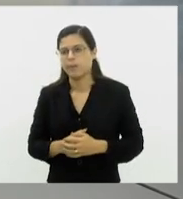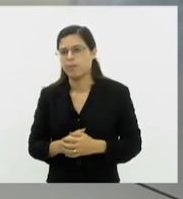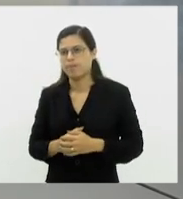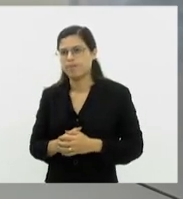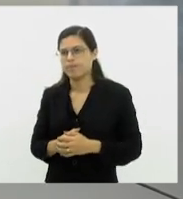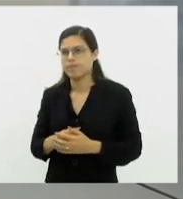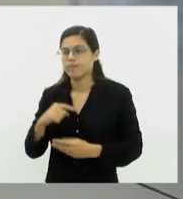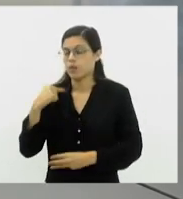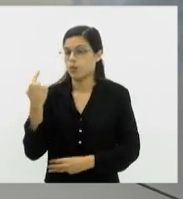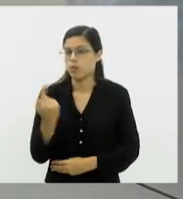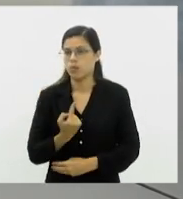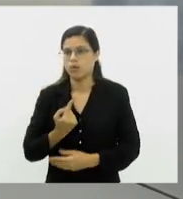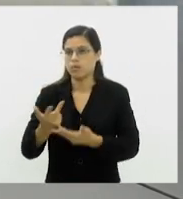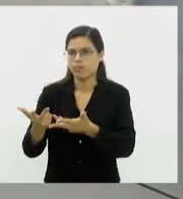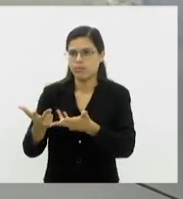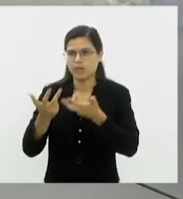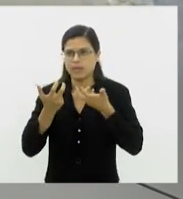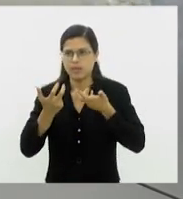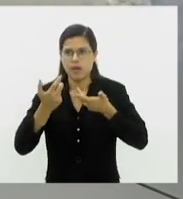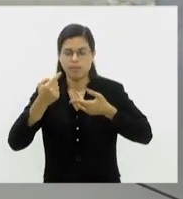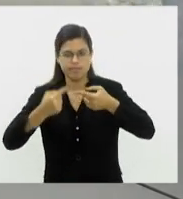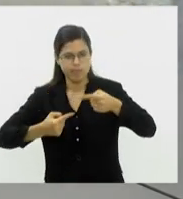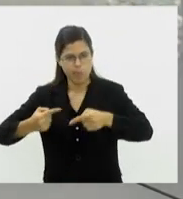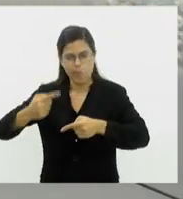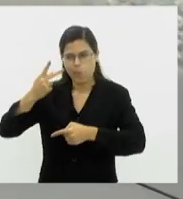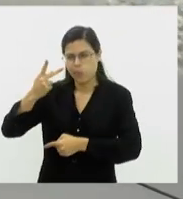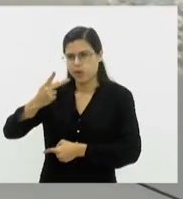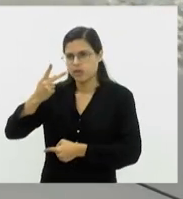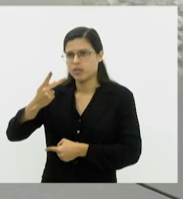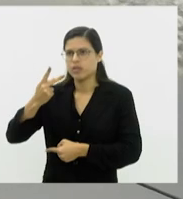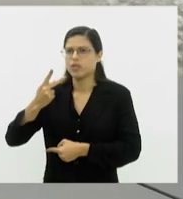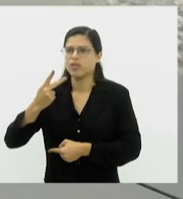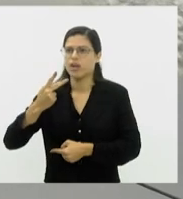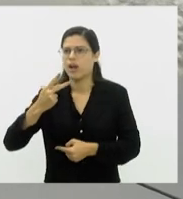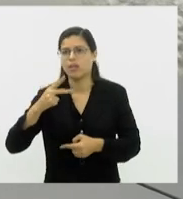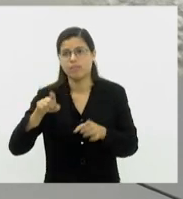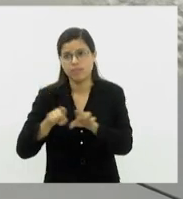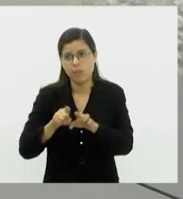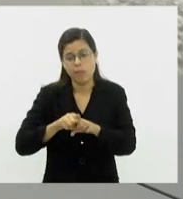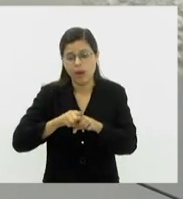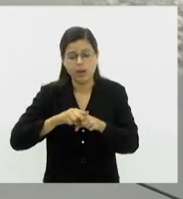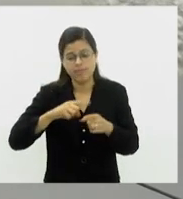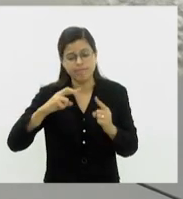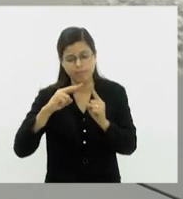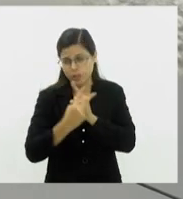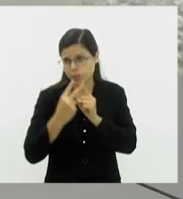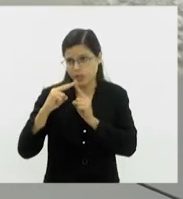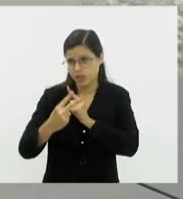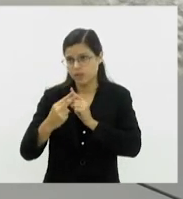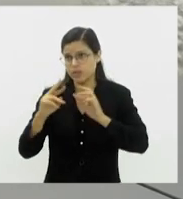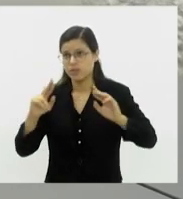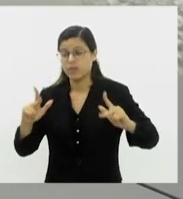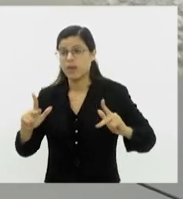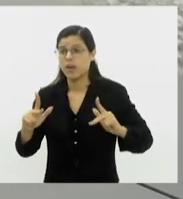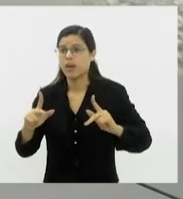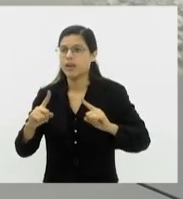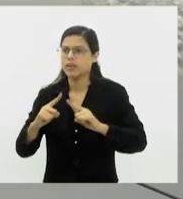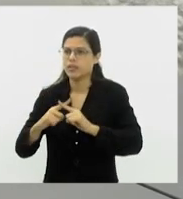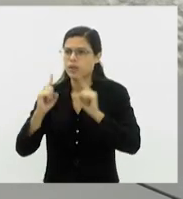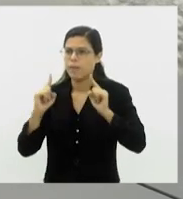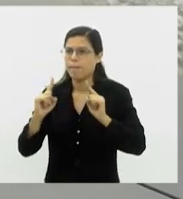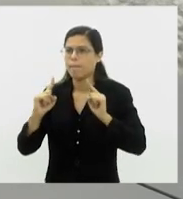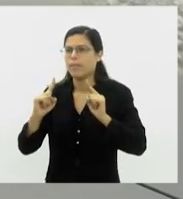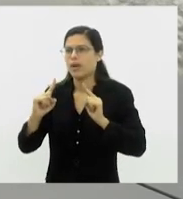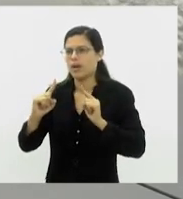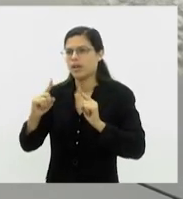gente vê a política e o mundo de algumas formas diferente e através das tuas falas das falas